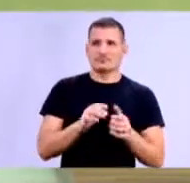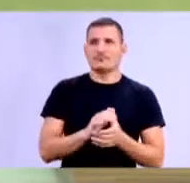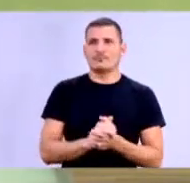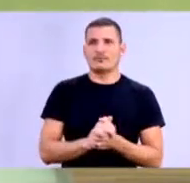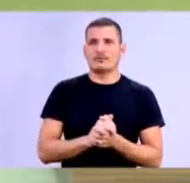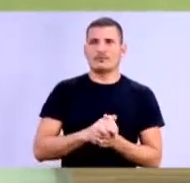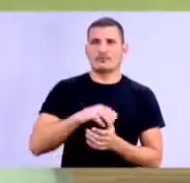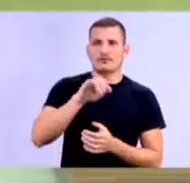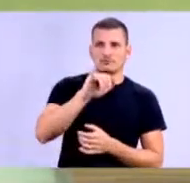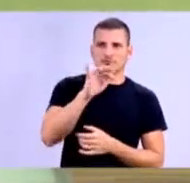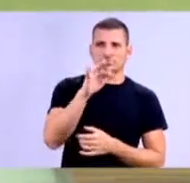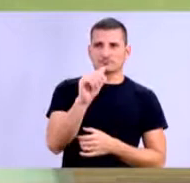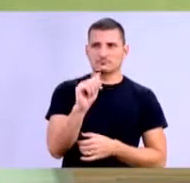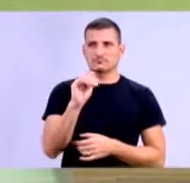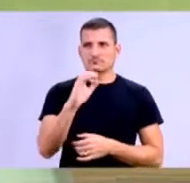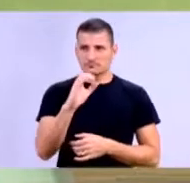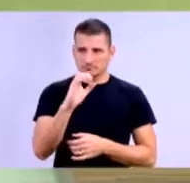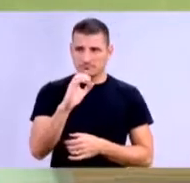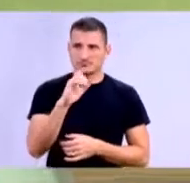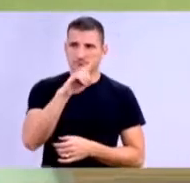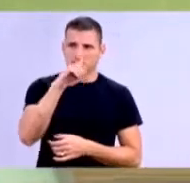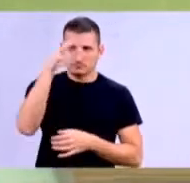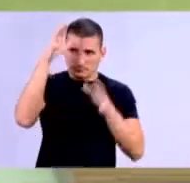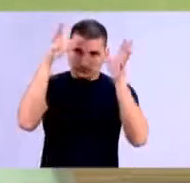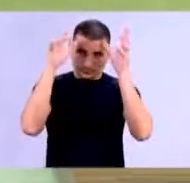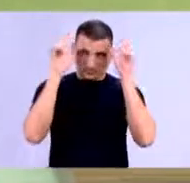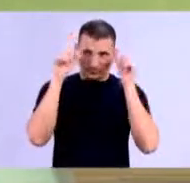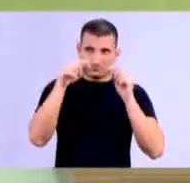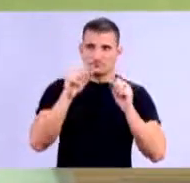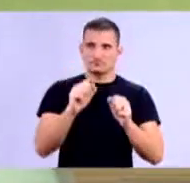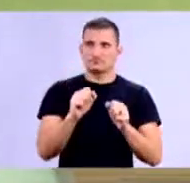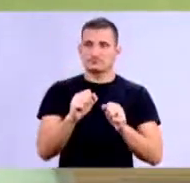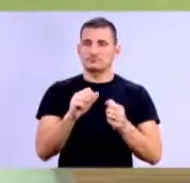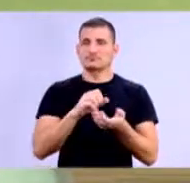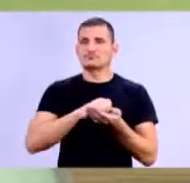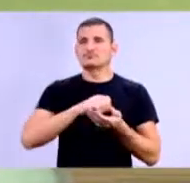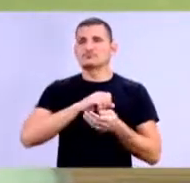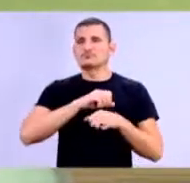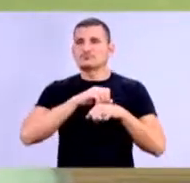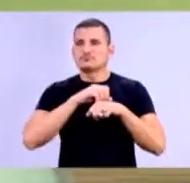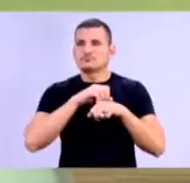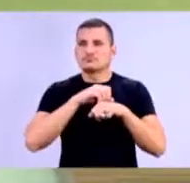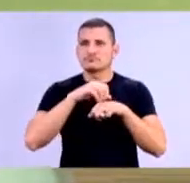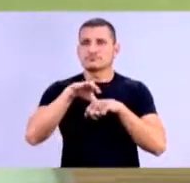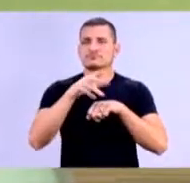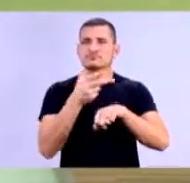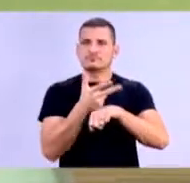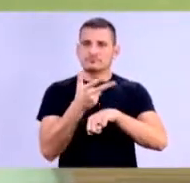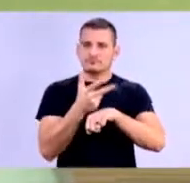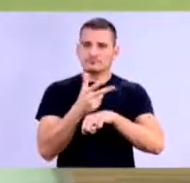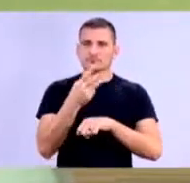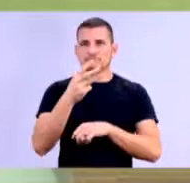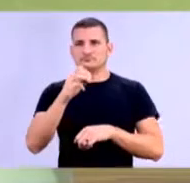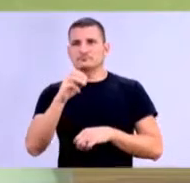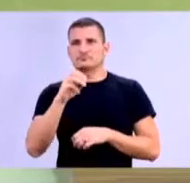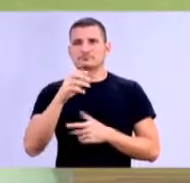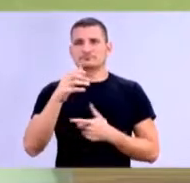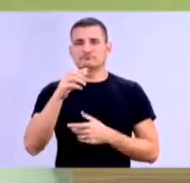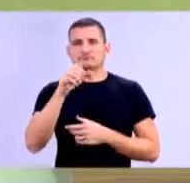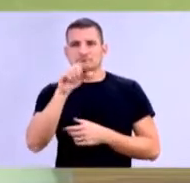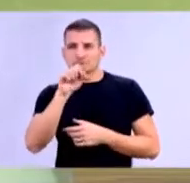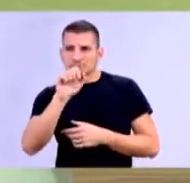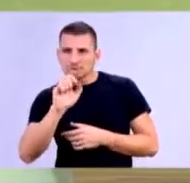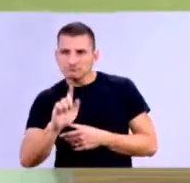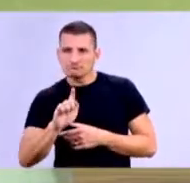o alô aqui, para que você possa enviar o seu vídeo de até 30 segundos com uma pergunta ou uma participação